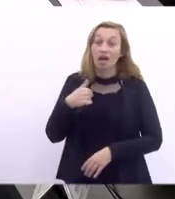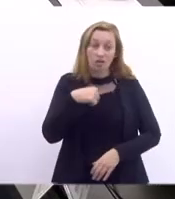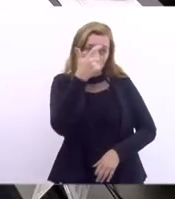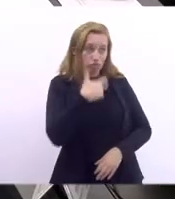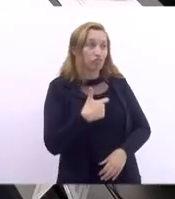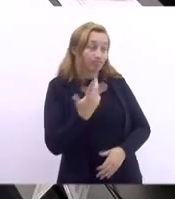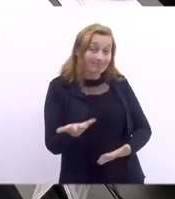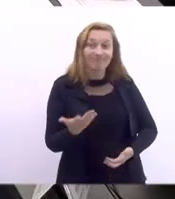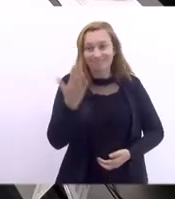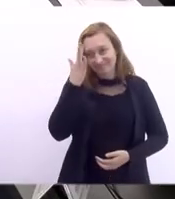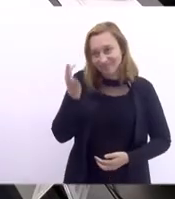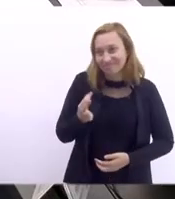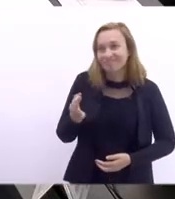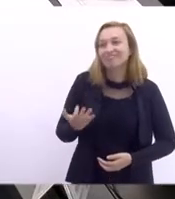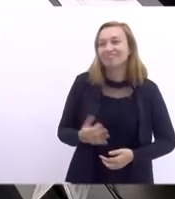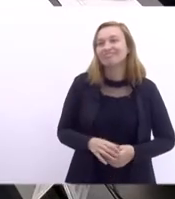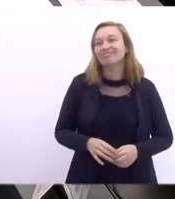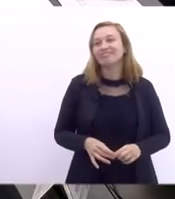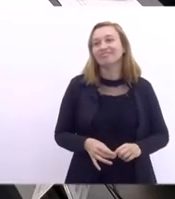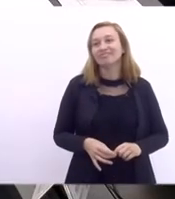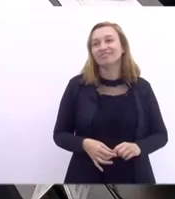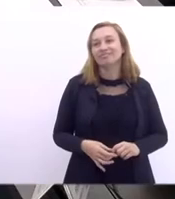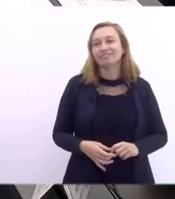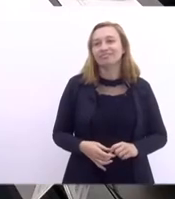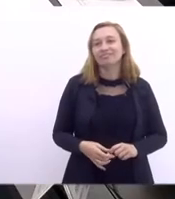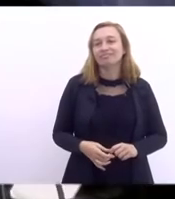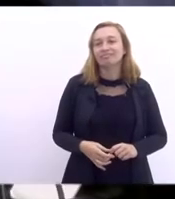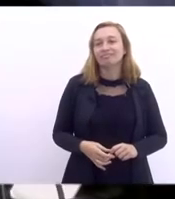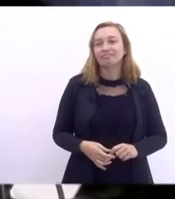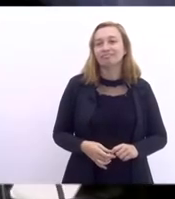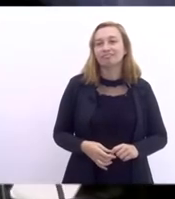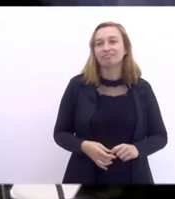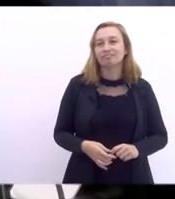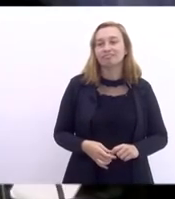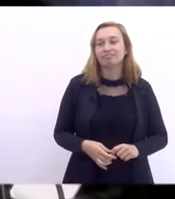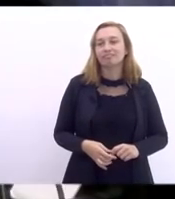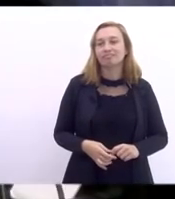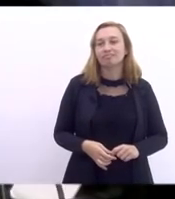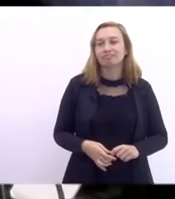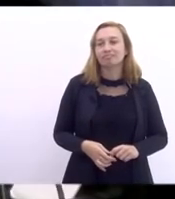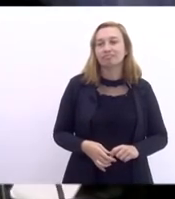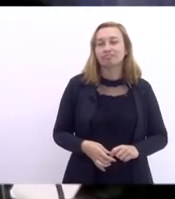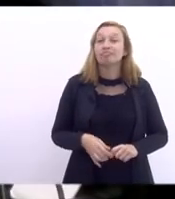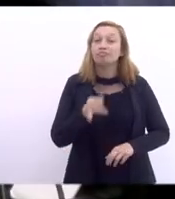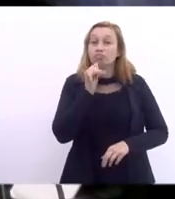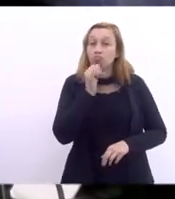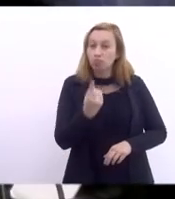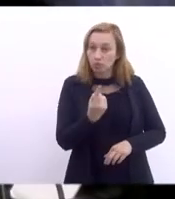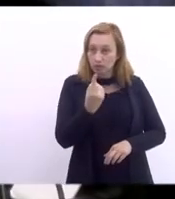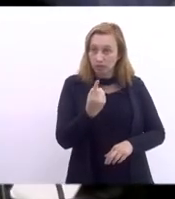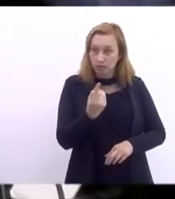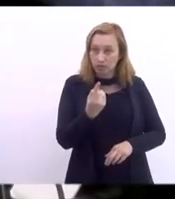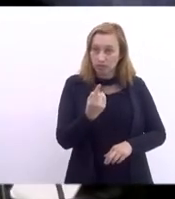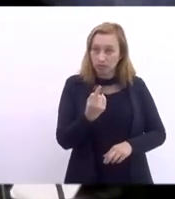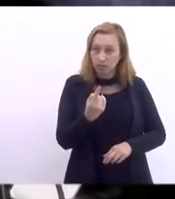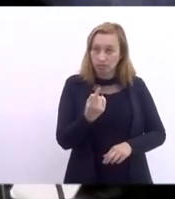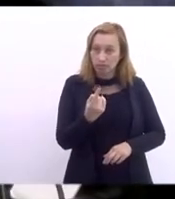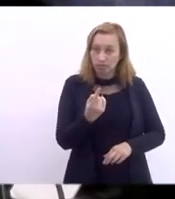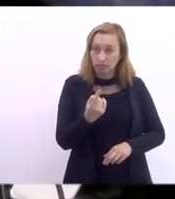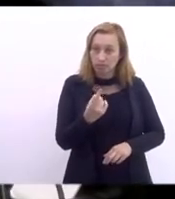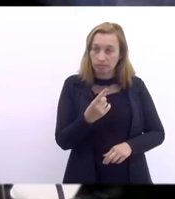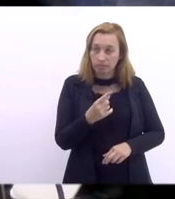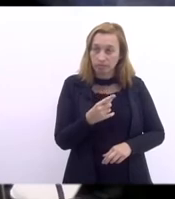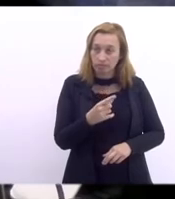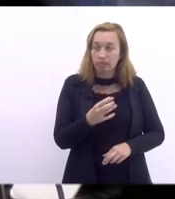então eu sei mas é a questão é eu dei um exemplo deve ser alguns